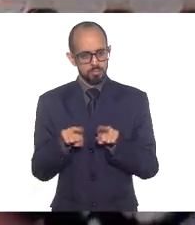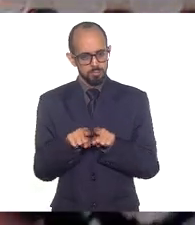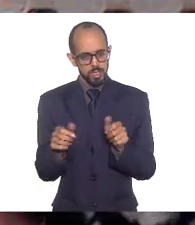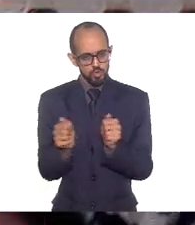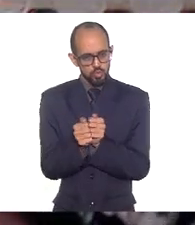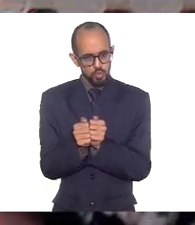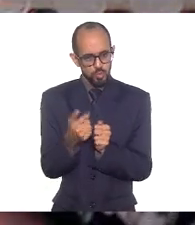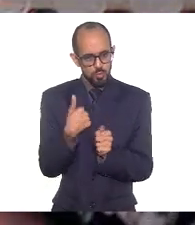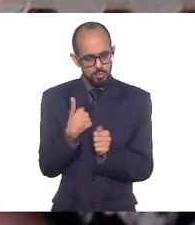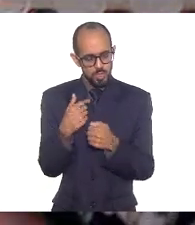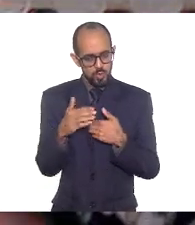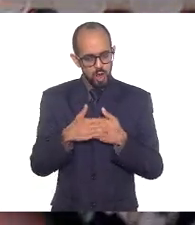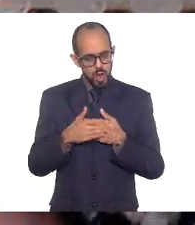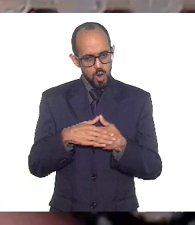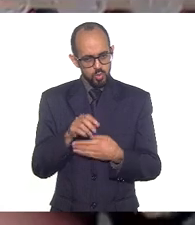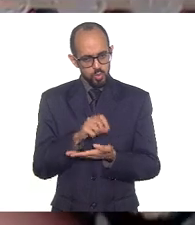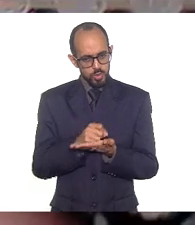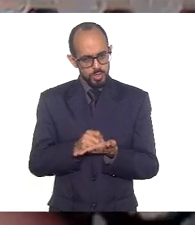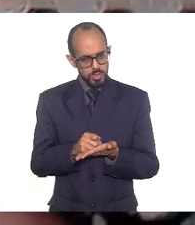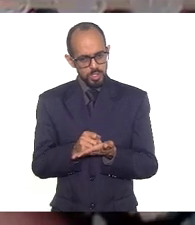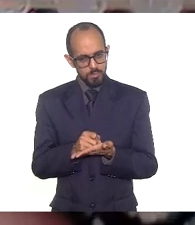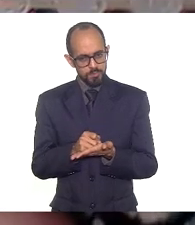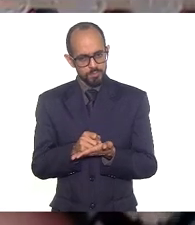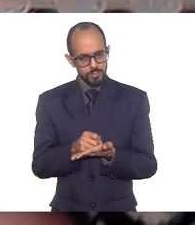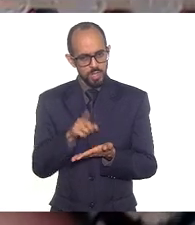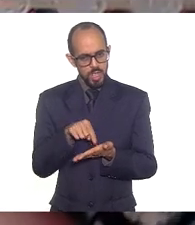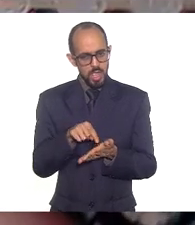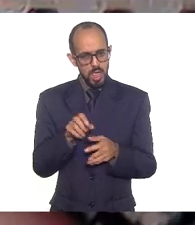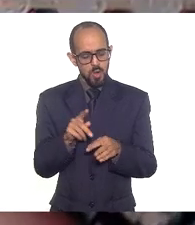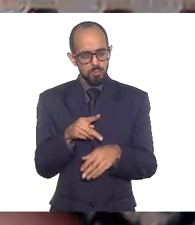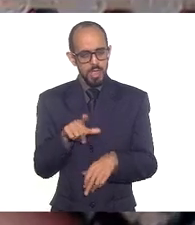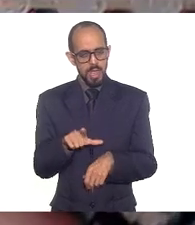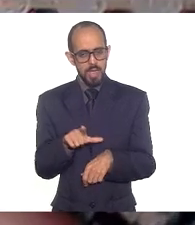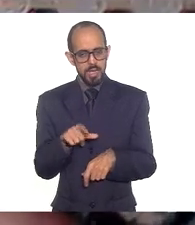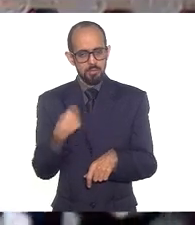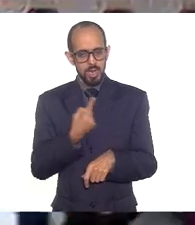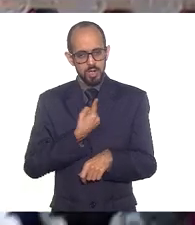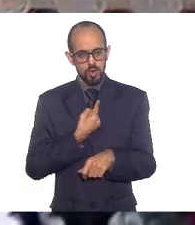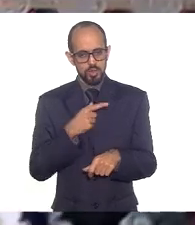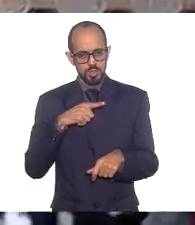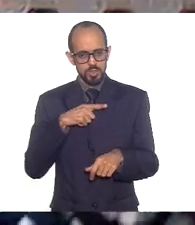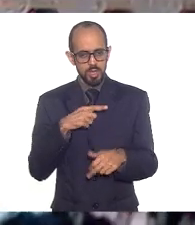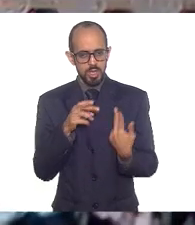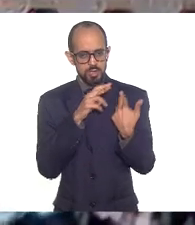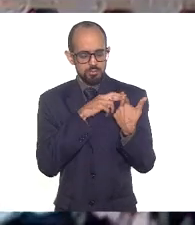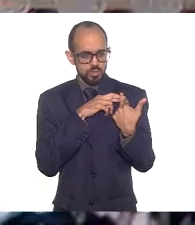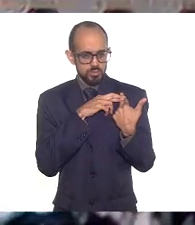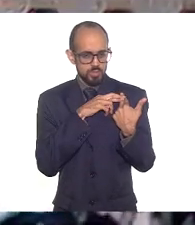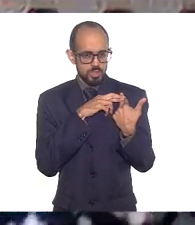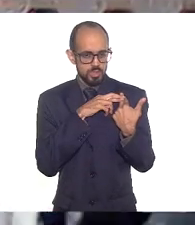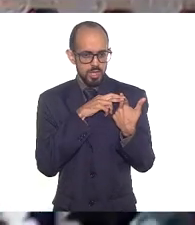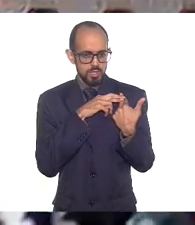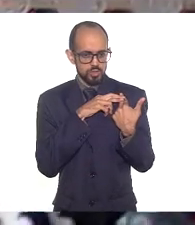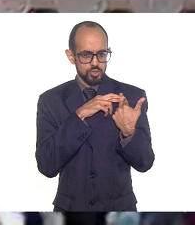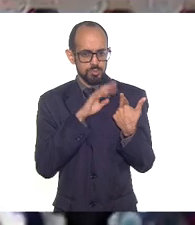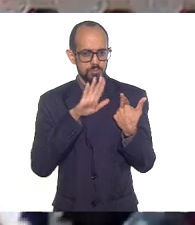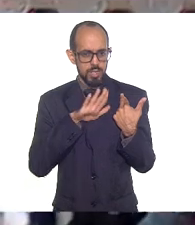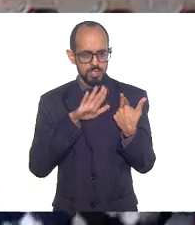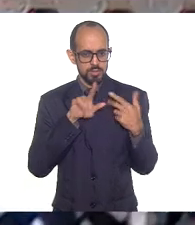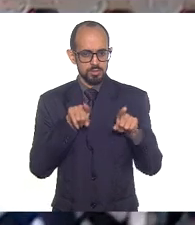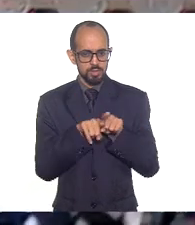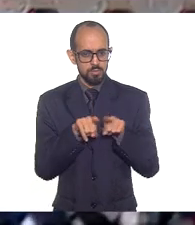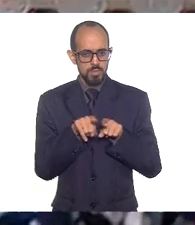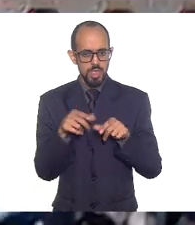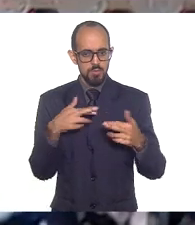comigo a autoria desse projeto e esse projeto para nós ele tem para além da responsabilidade de parlamentar uma